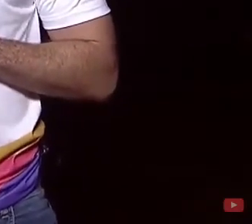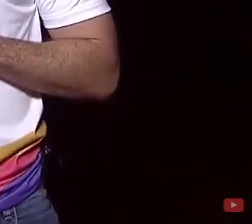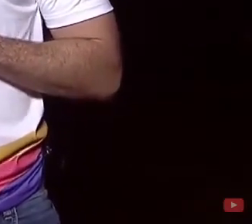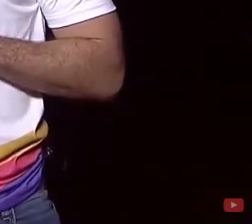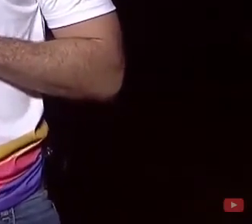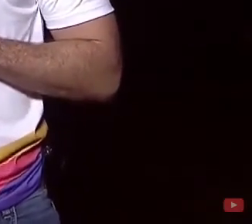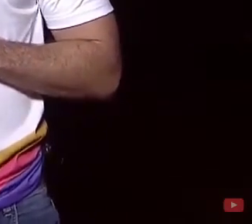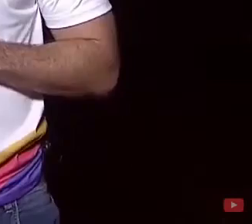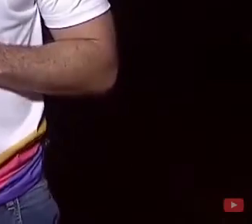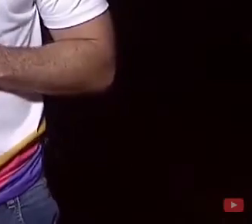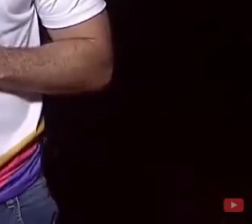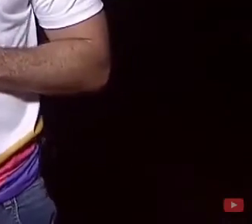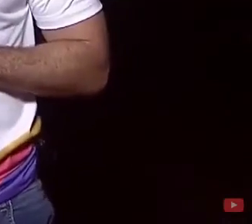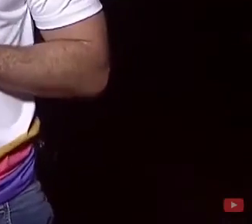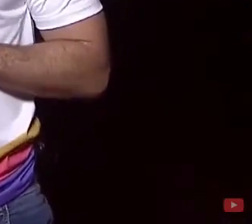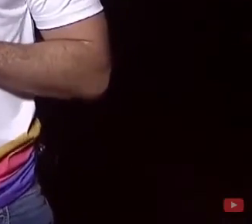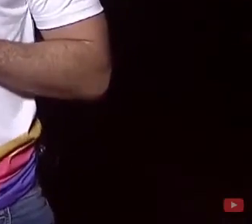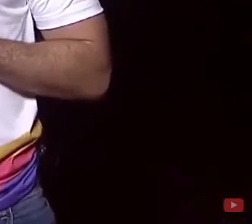Ok.